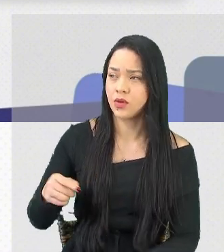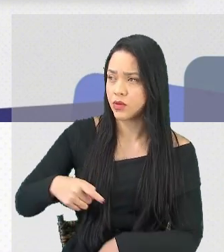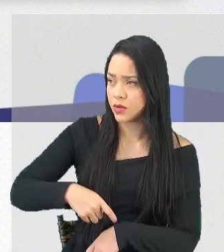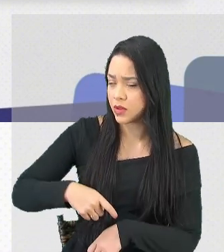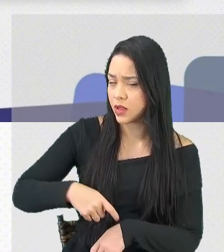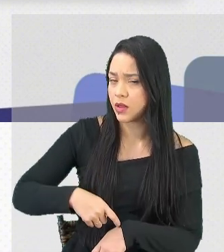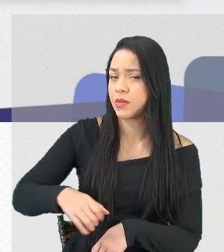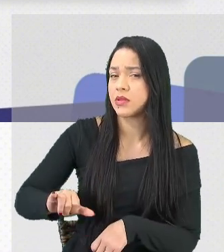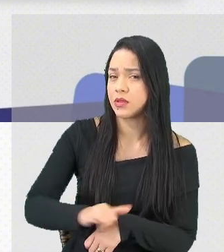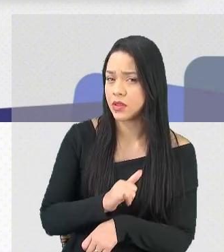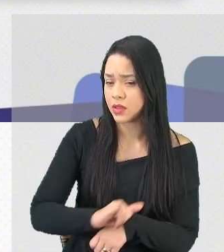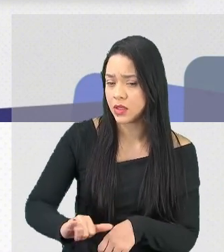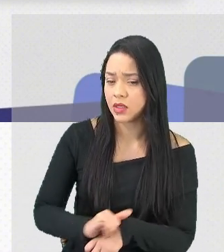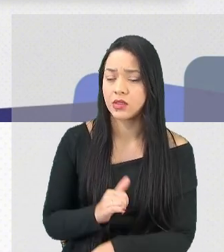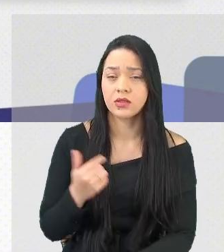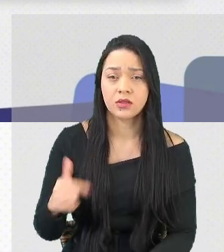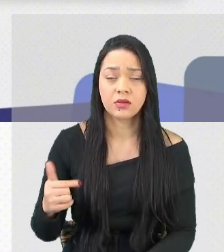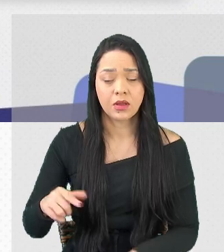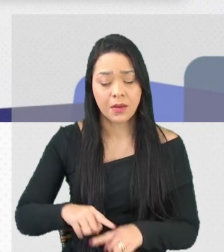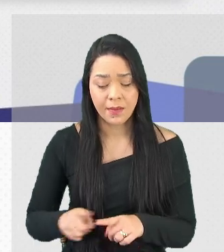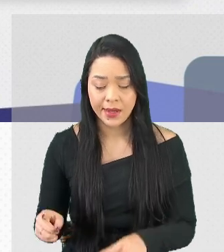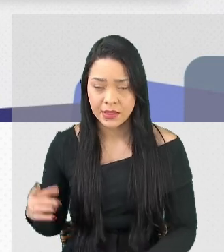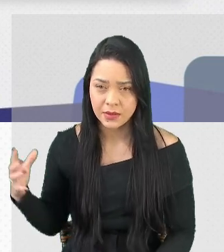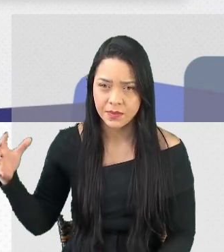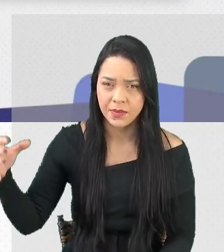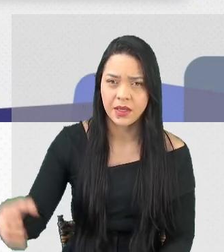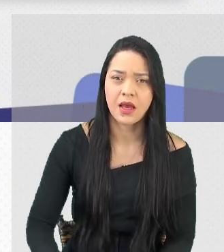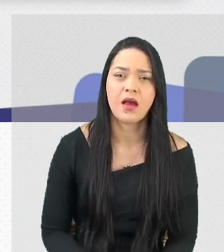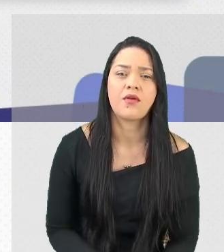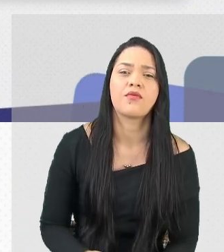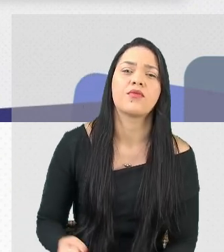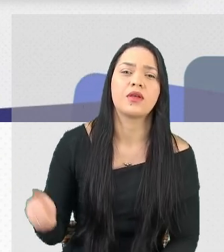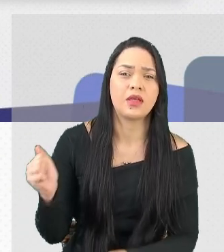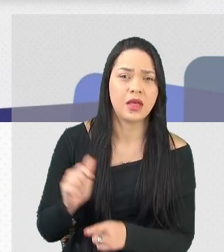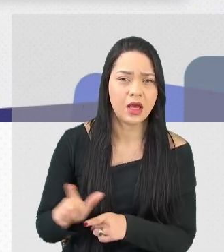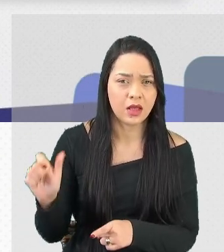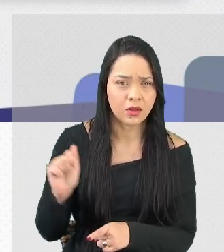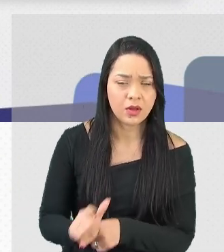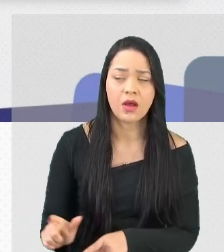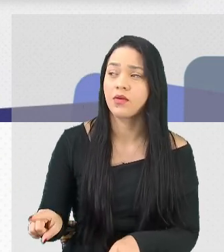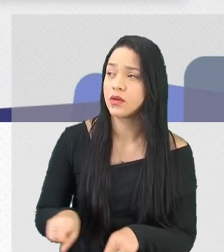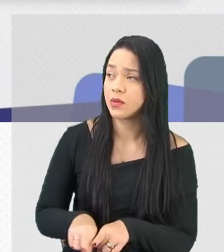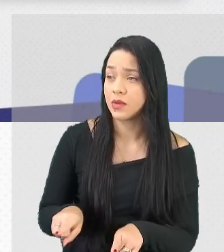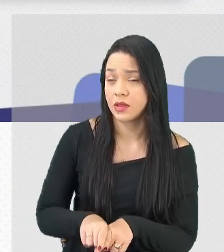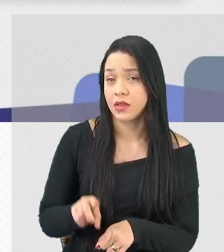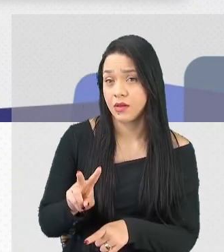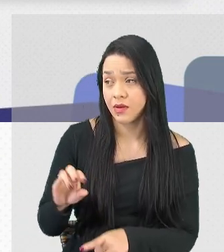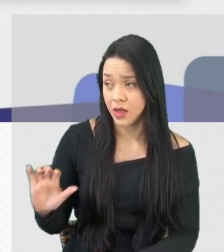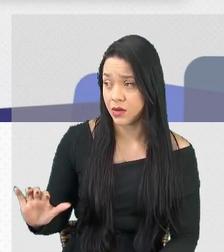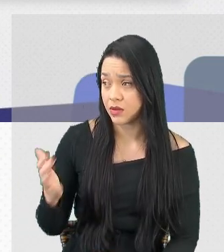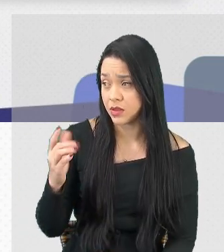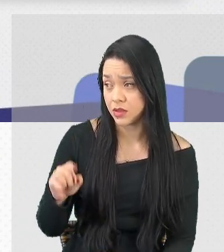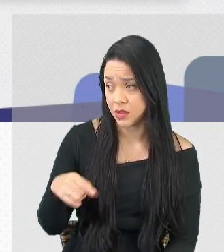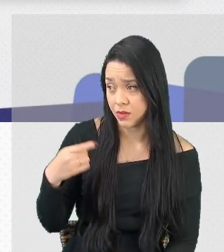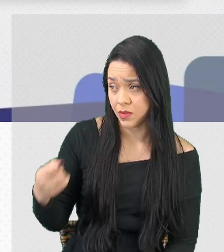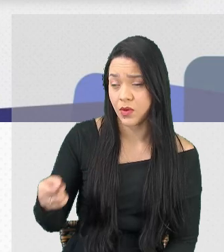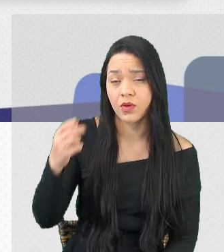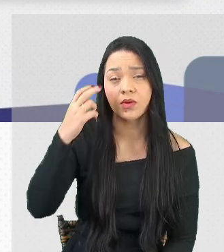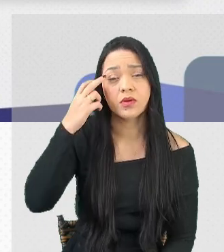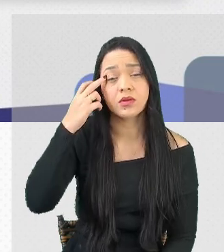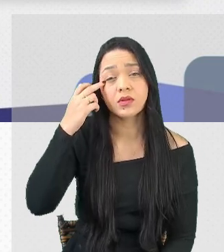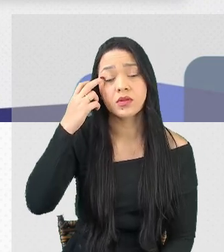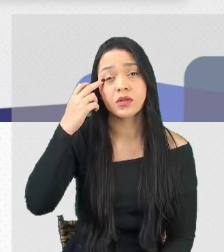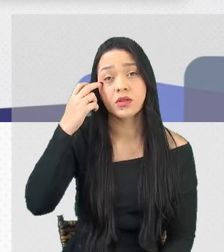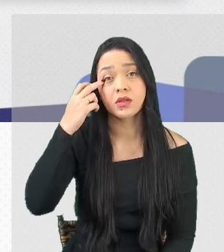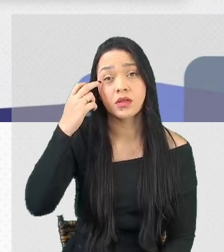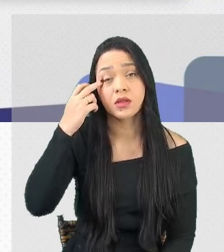alugava essas ferramentas com alguns comerciantes, que é o que vai acontecer posteriormente com esses comerciantes, eles vão pensar, bom, por que eu tenho que alugar se eu posso